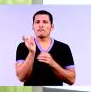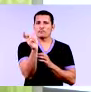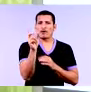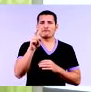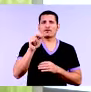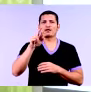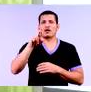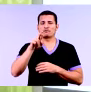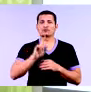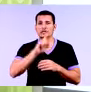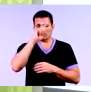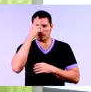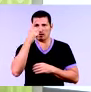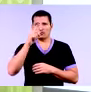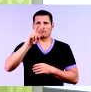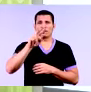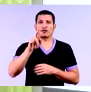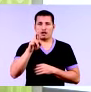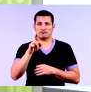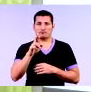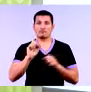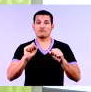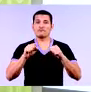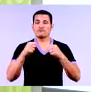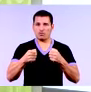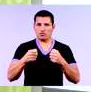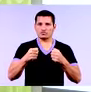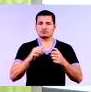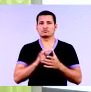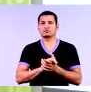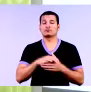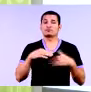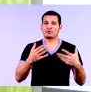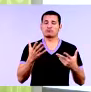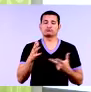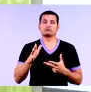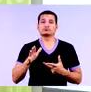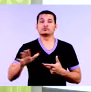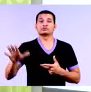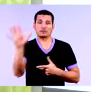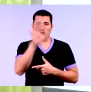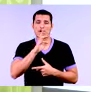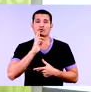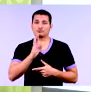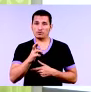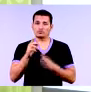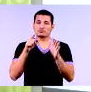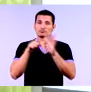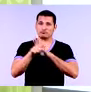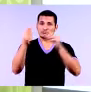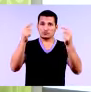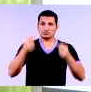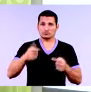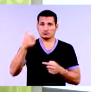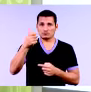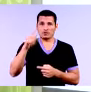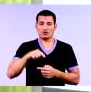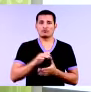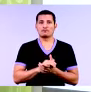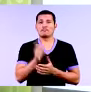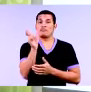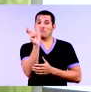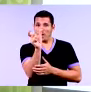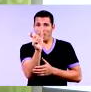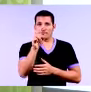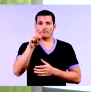para criar uma variável consistente. Então, de uma forma geral, a resposta a essa pergunta é: a variável